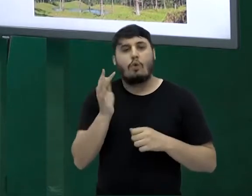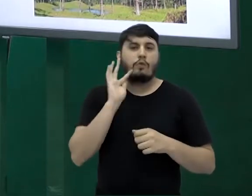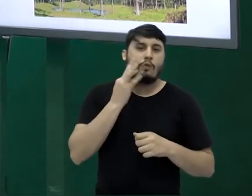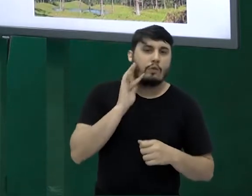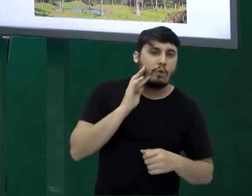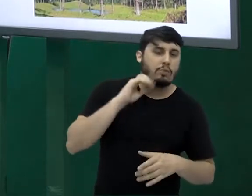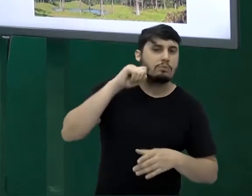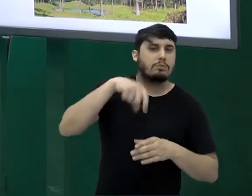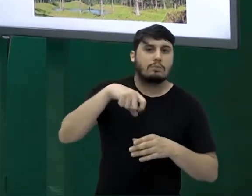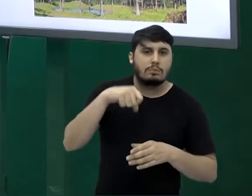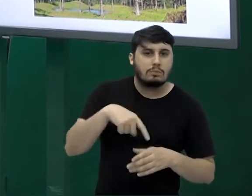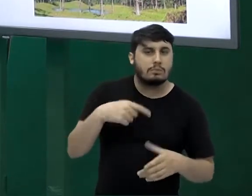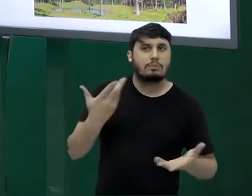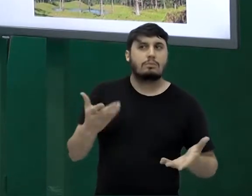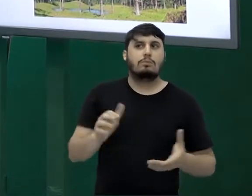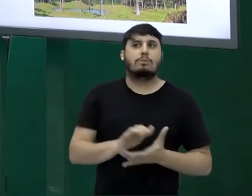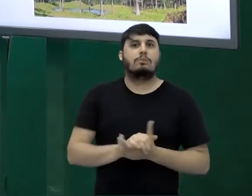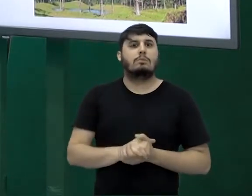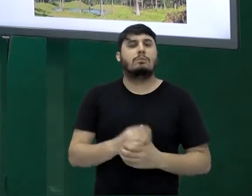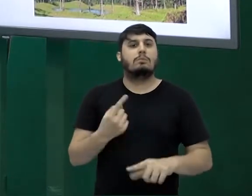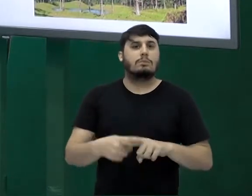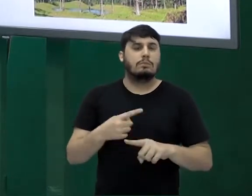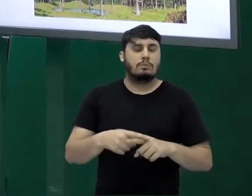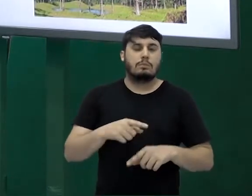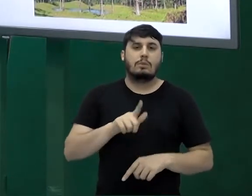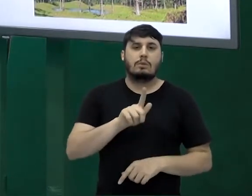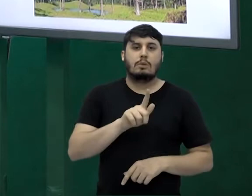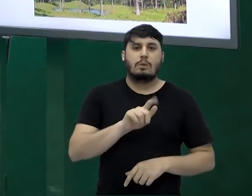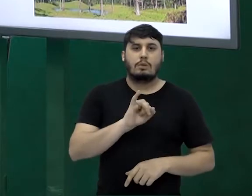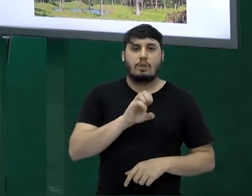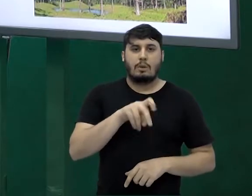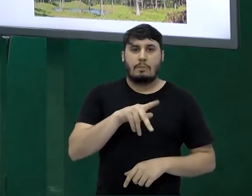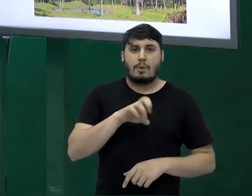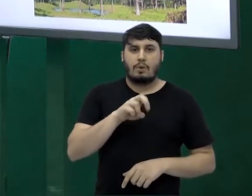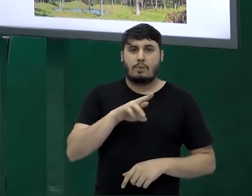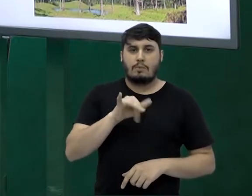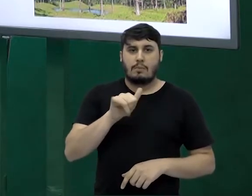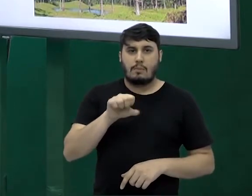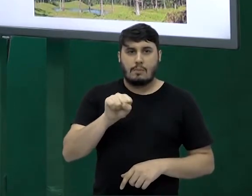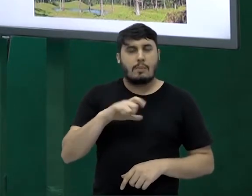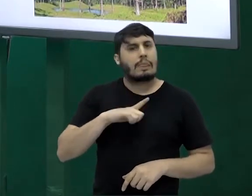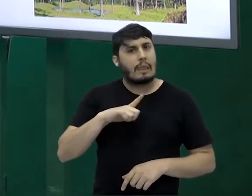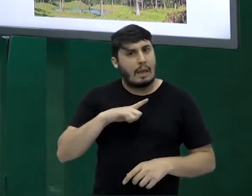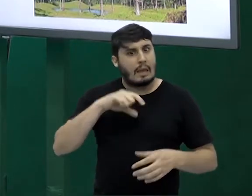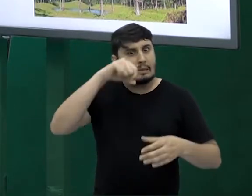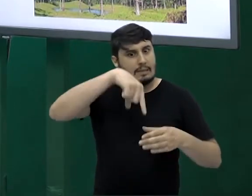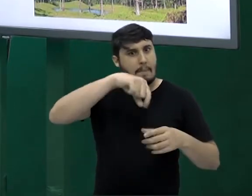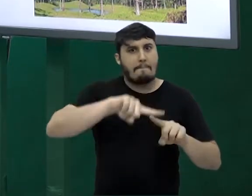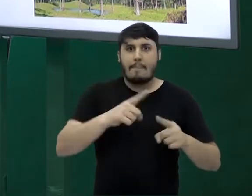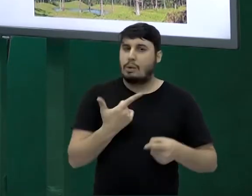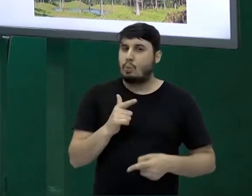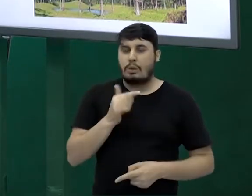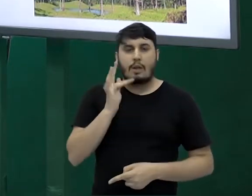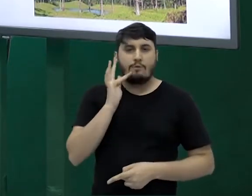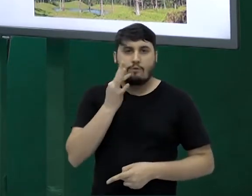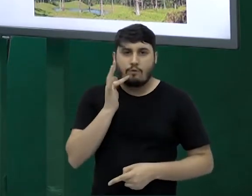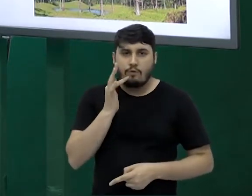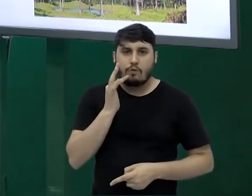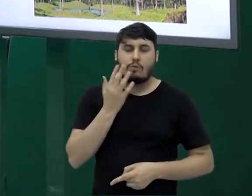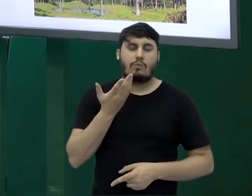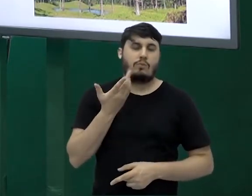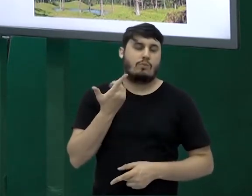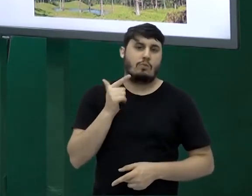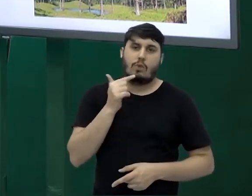tá? As gimnospermas têm semente, mas ainda não tem flor, aí não tem fruto. Então, ainda assim,